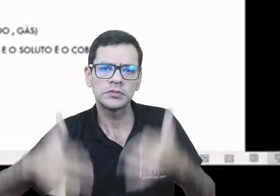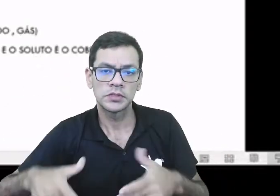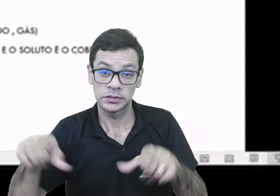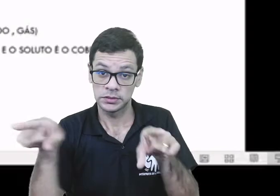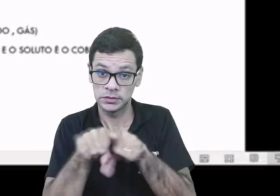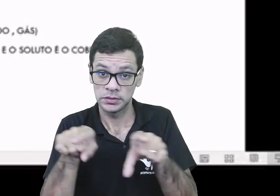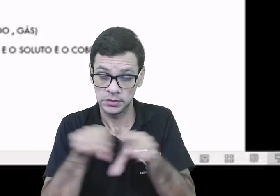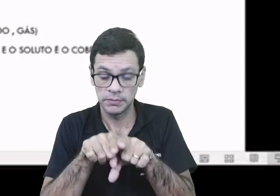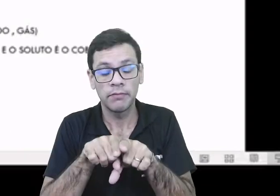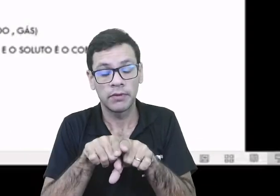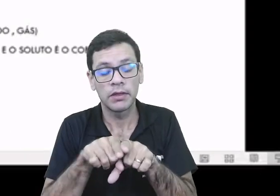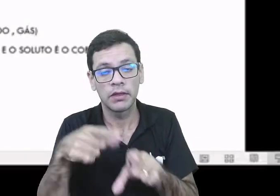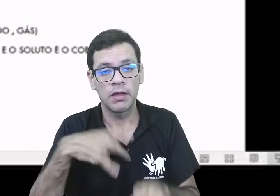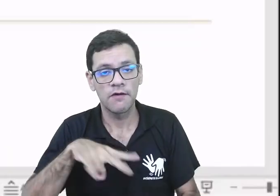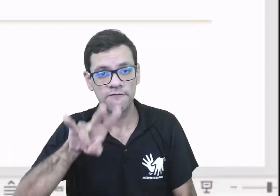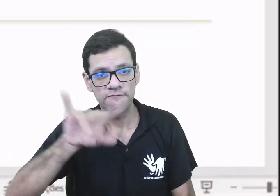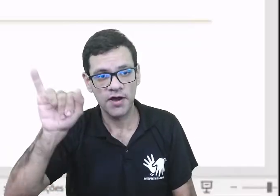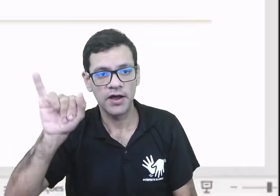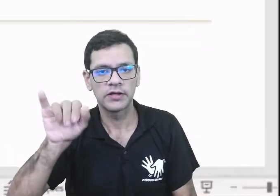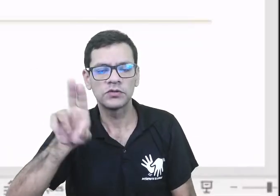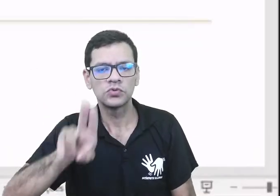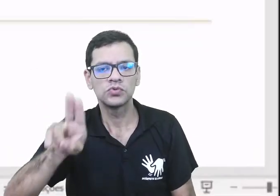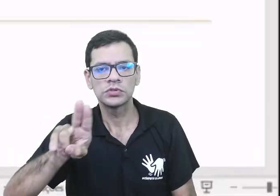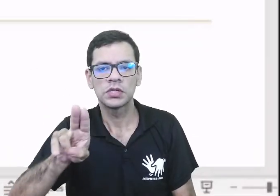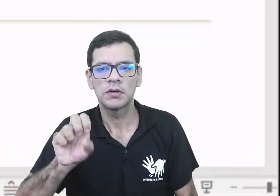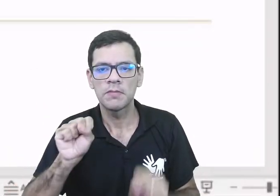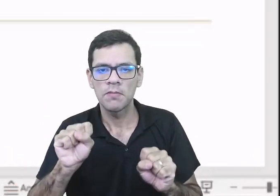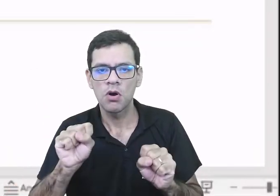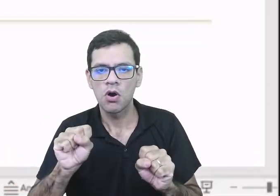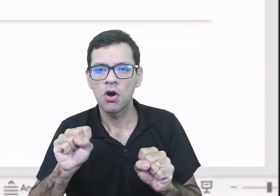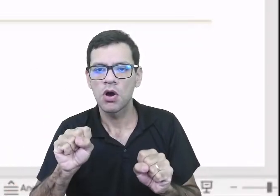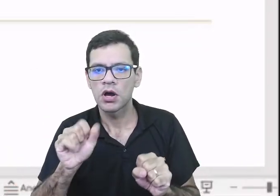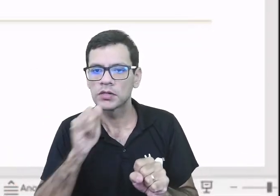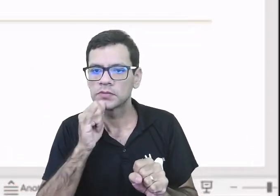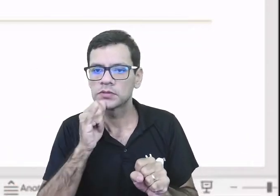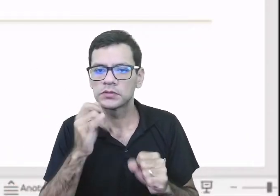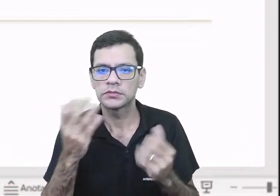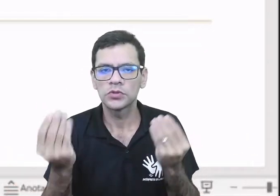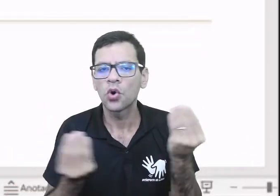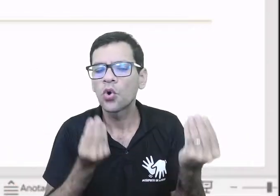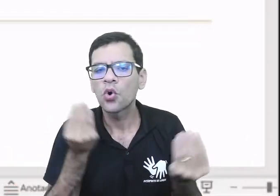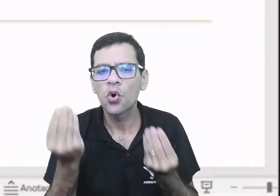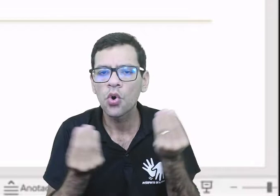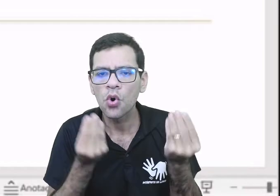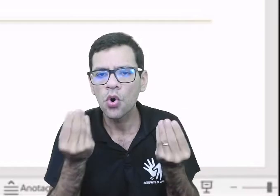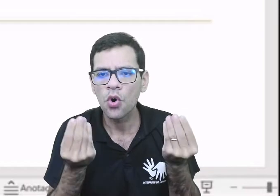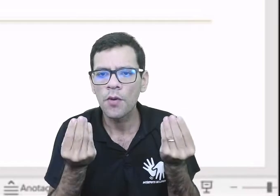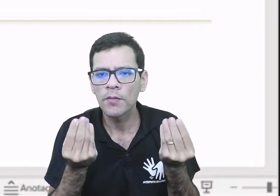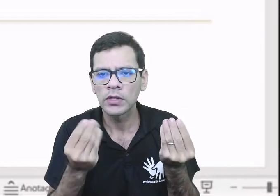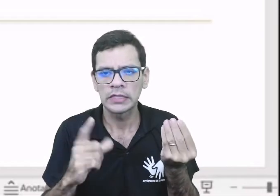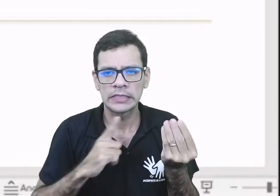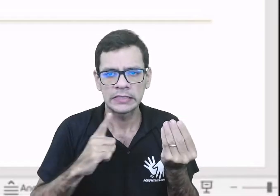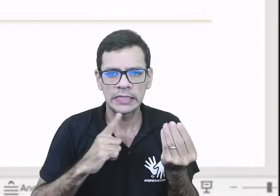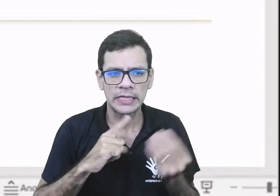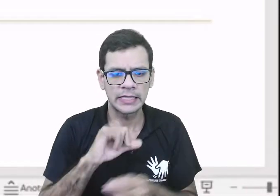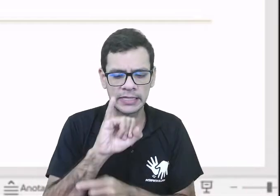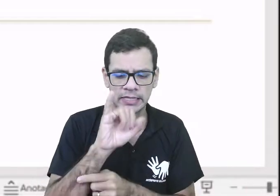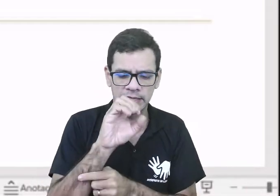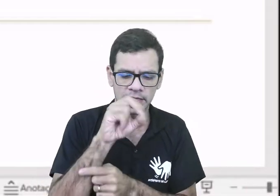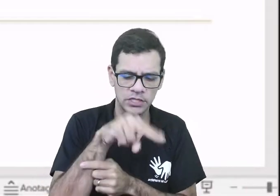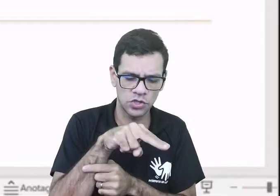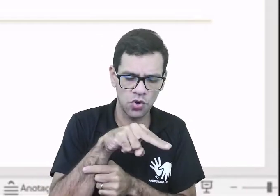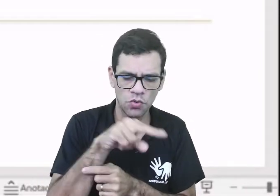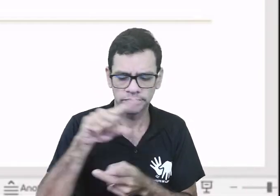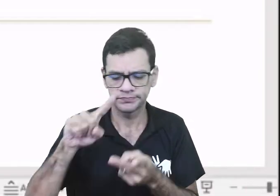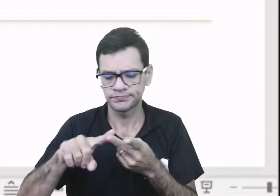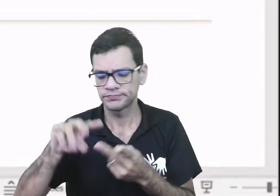vai utilizar nas próximas. A gente também pode classificar uma solução quanto à natureza do soluto, se ele é iônico ou é molecular. Vocês lembram disso